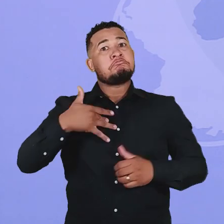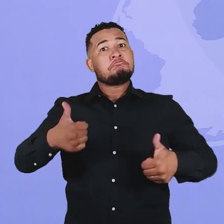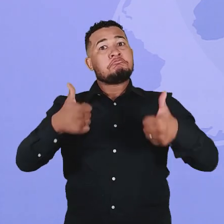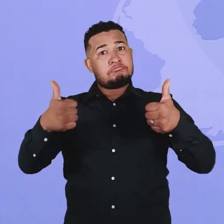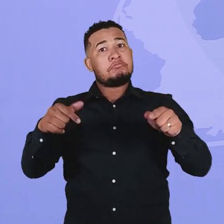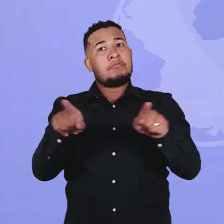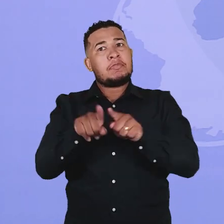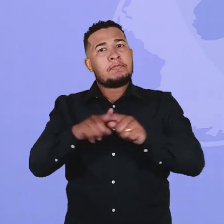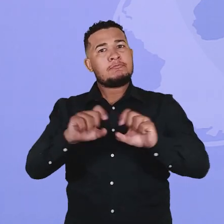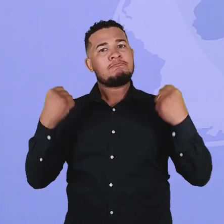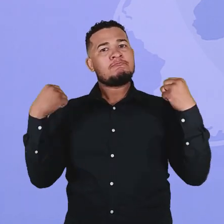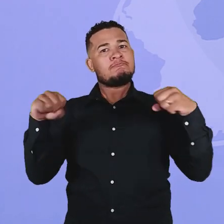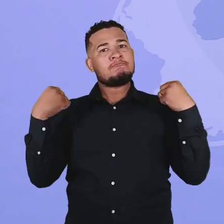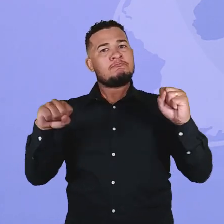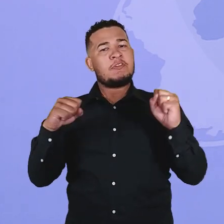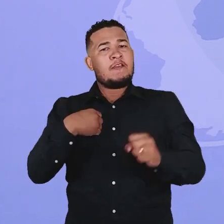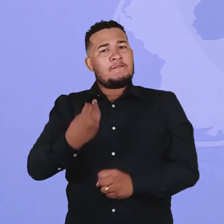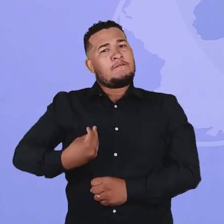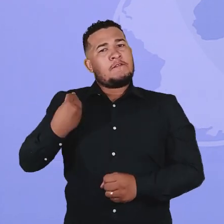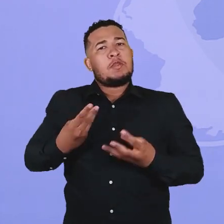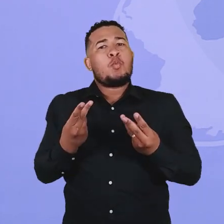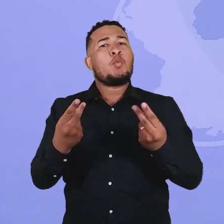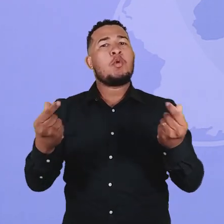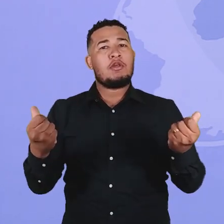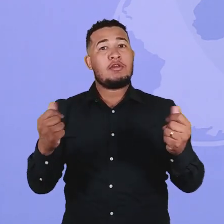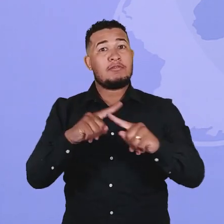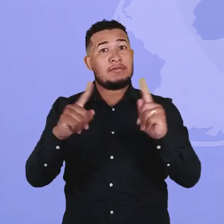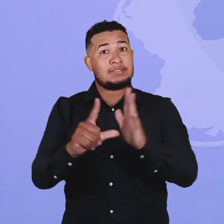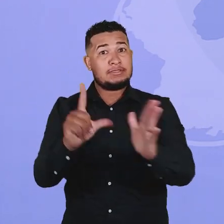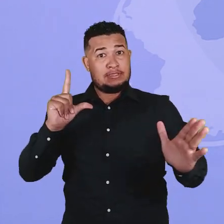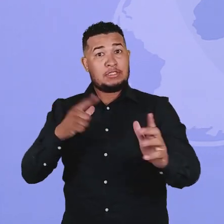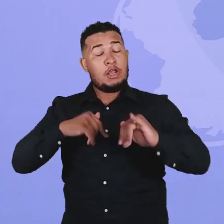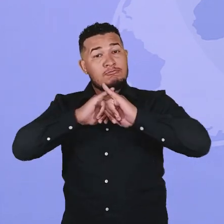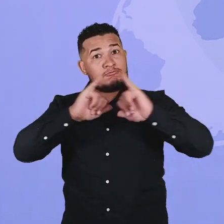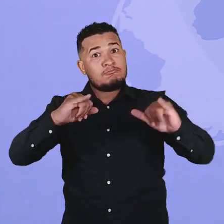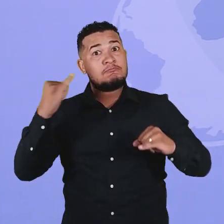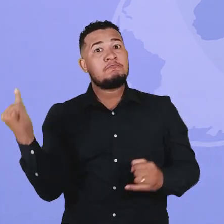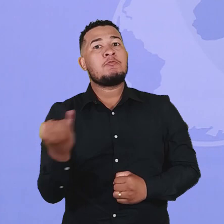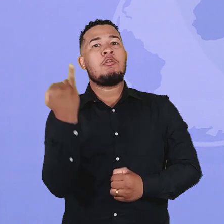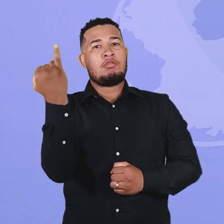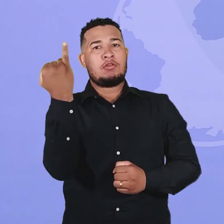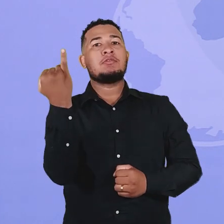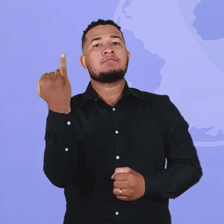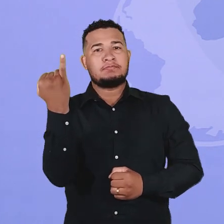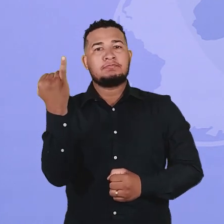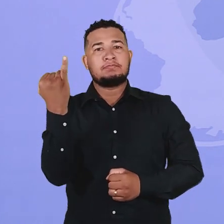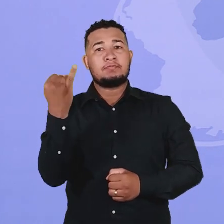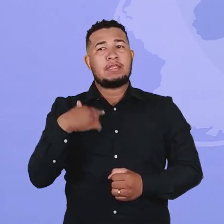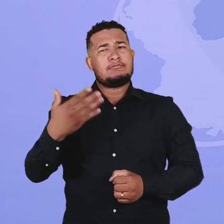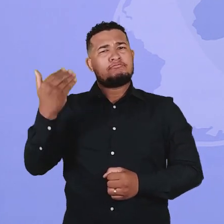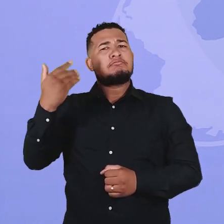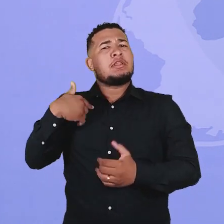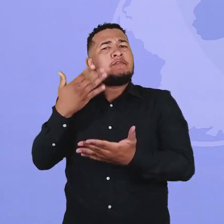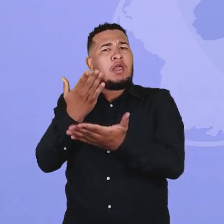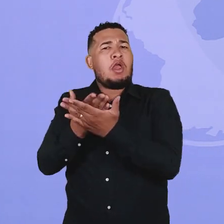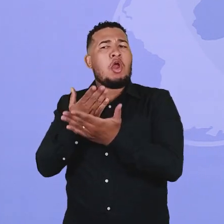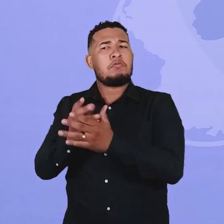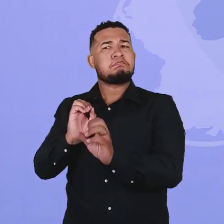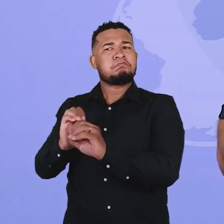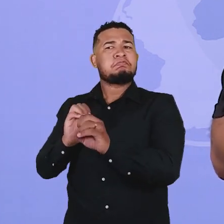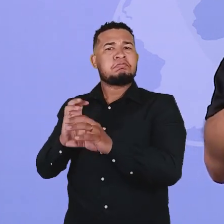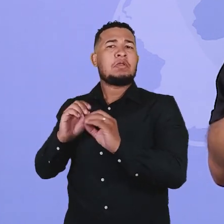saudável, atividade física e qualidade de vida. Mas antes eu quero te chamar a atenção para algo muito importante. Certa feita eu estava numa